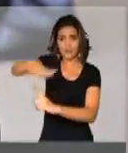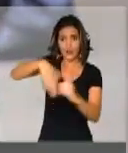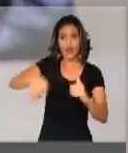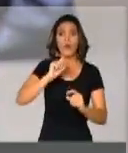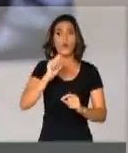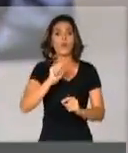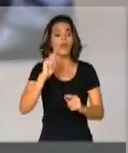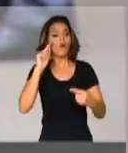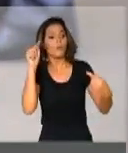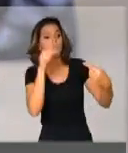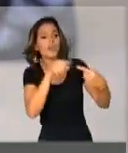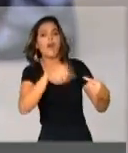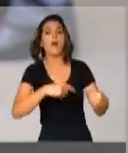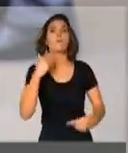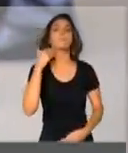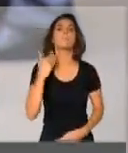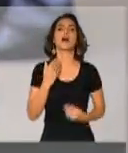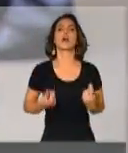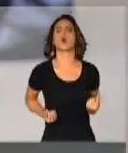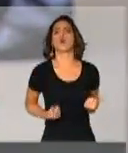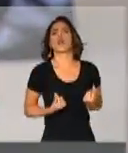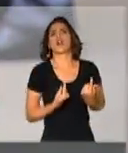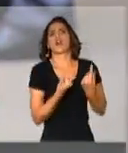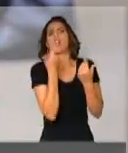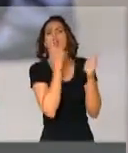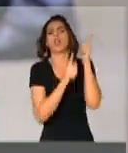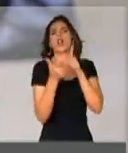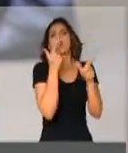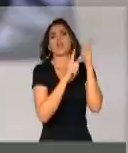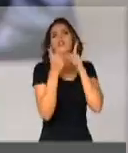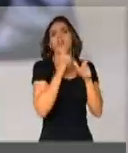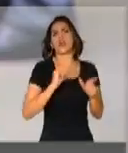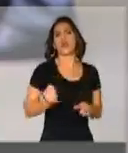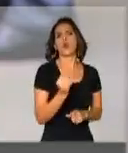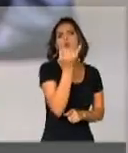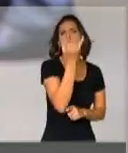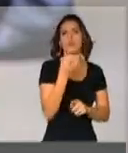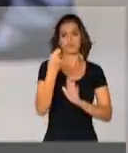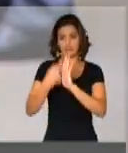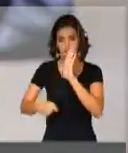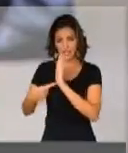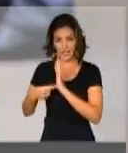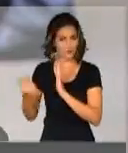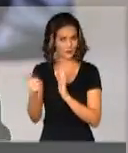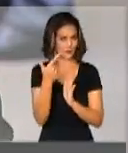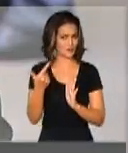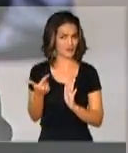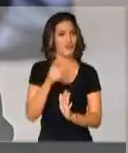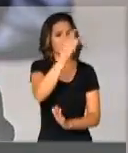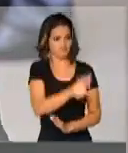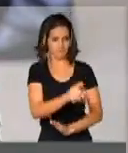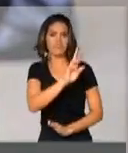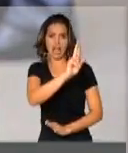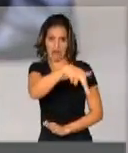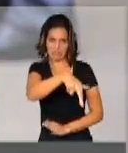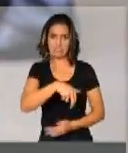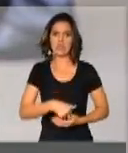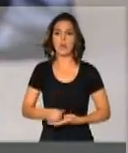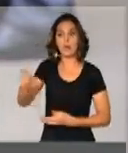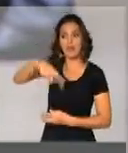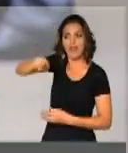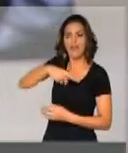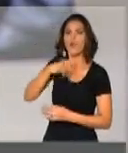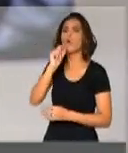capitalização. É fazer com que os bancos ganhem. E eles sequer colocaram isso no texto da PEC. Vossa Excelência tem razão. Eles